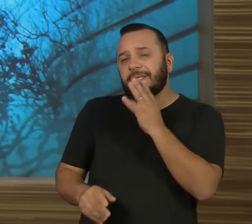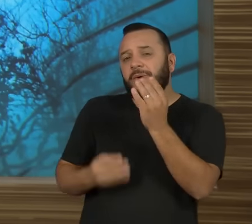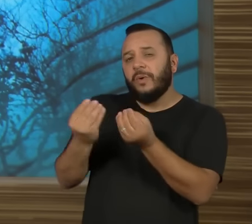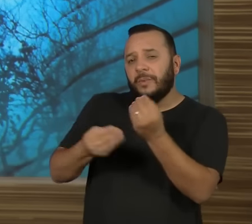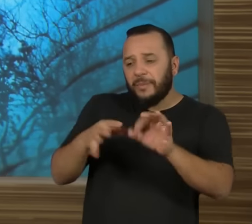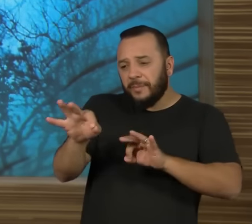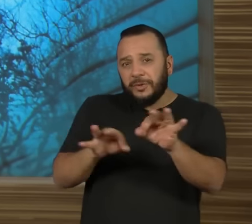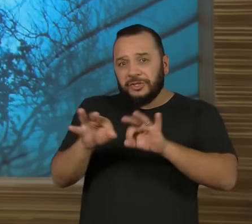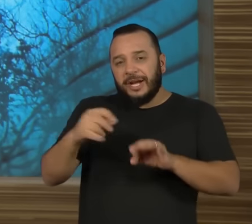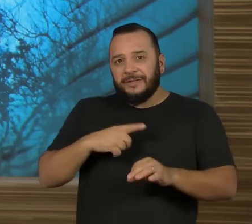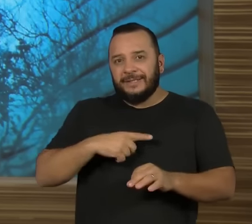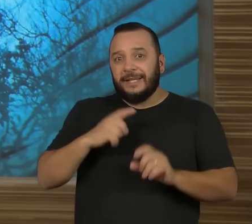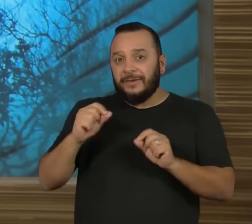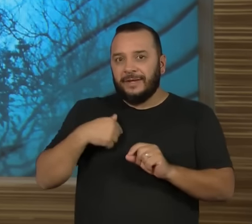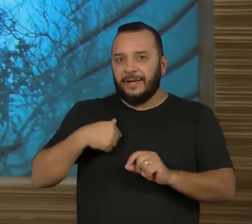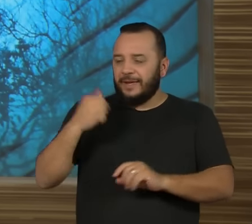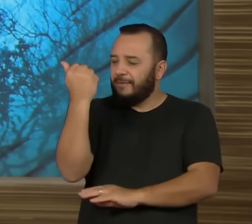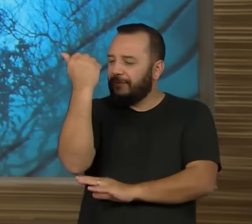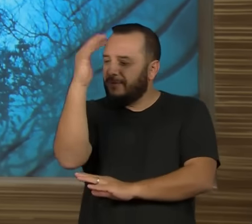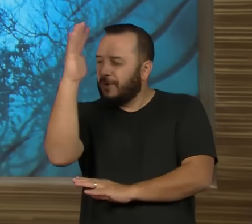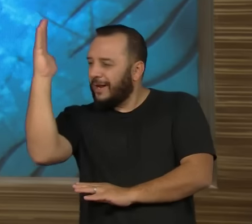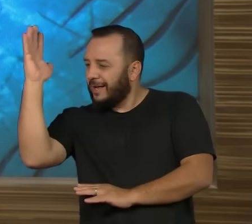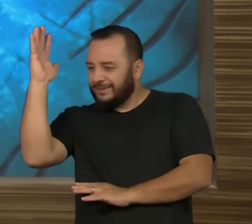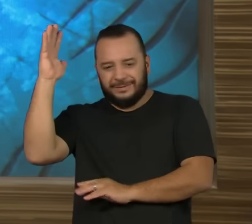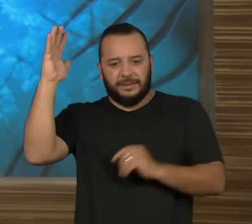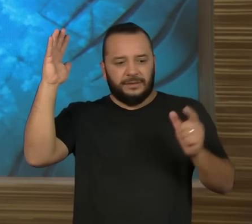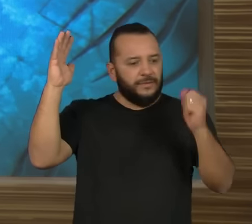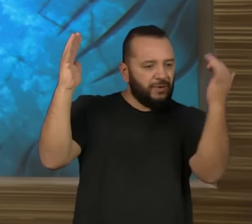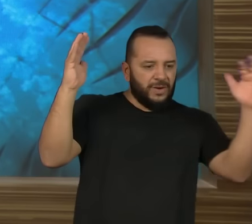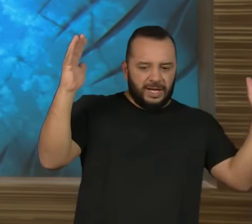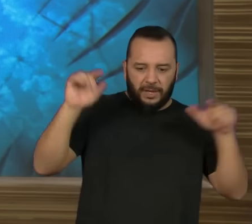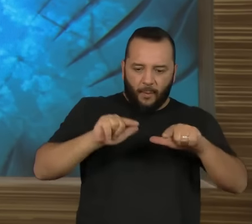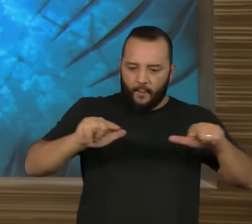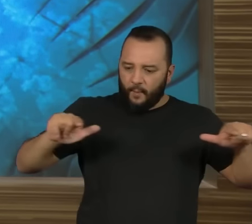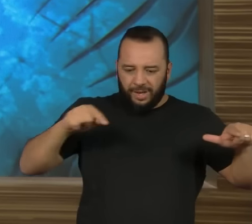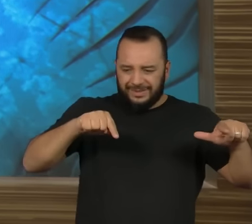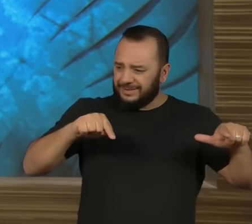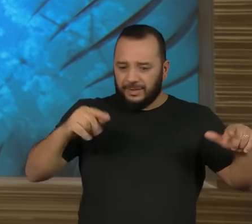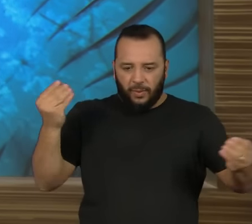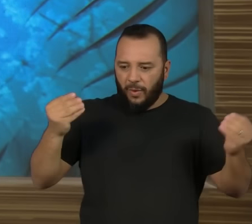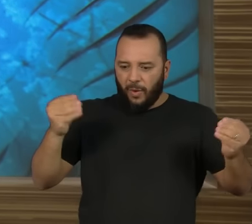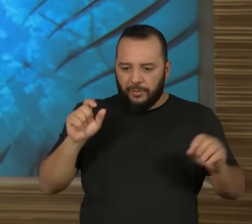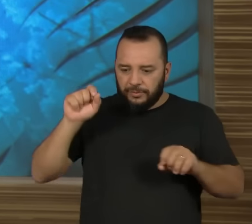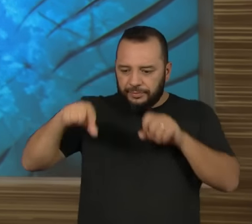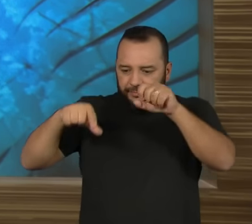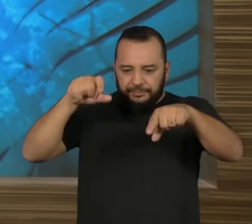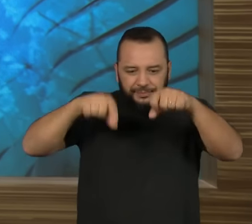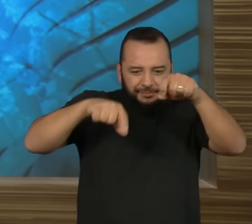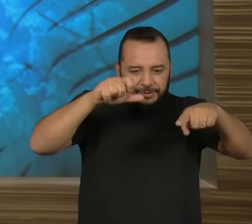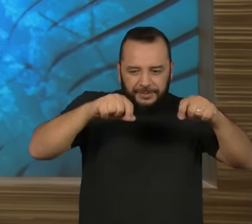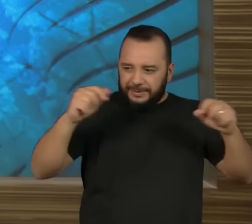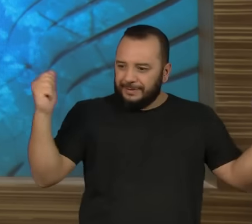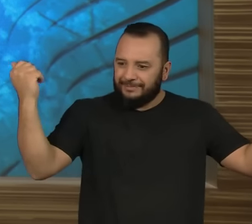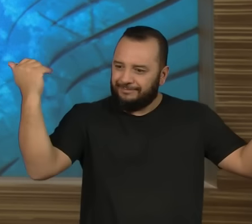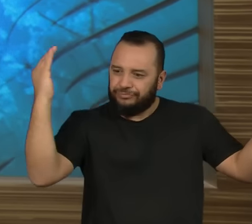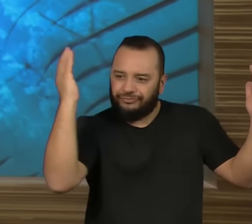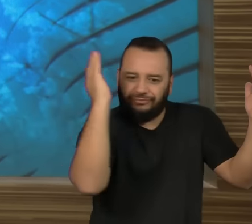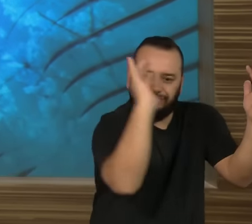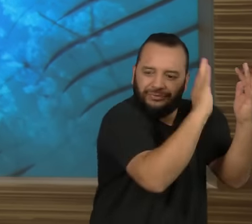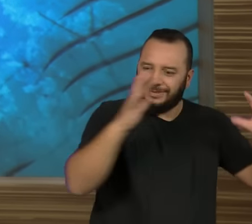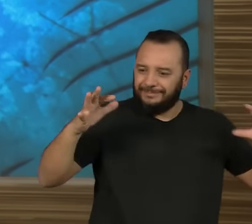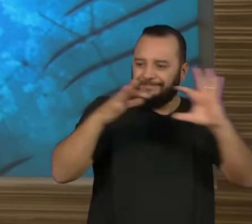da floresta que restam fora do Parque Nacional do Iguaçu, O trabalho de restauração é fundamental para manter a